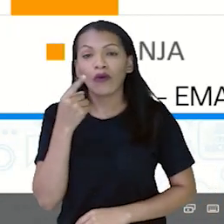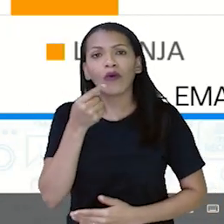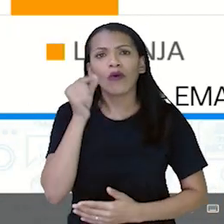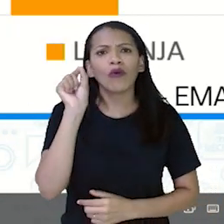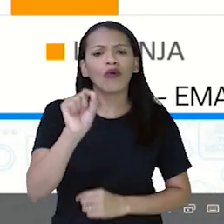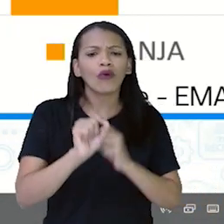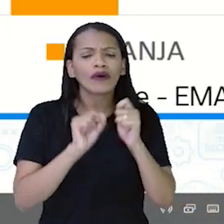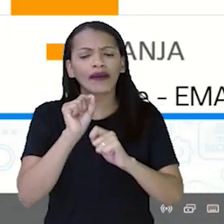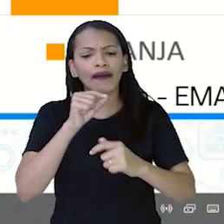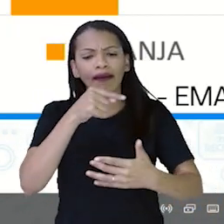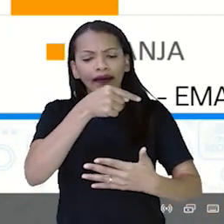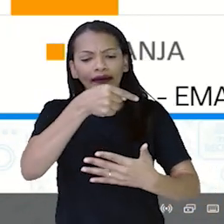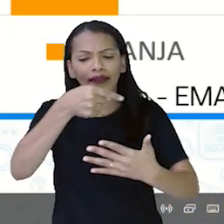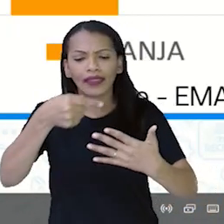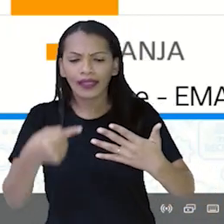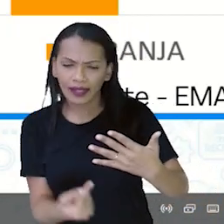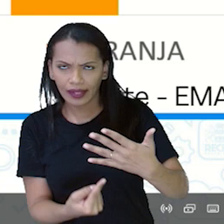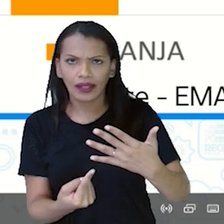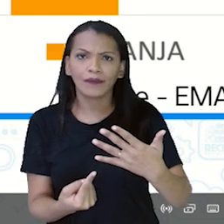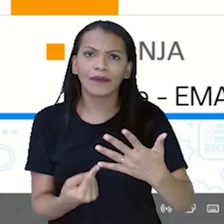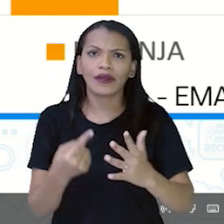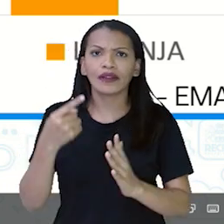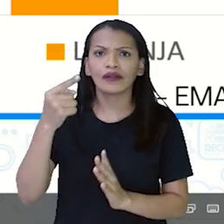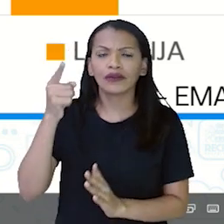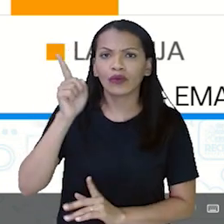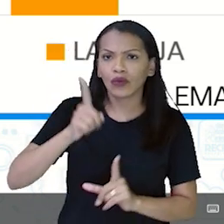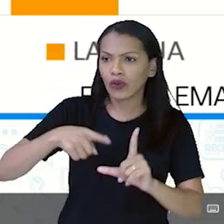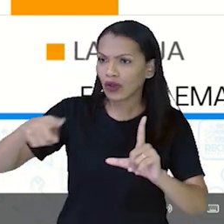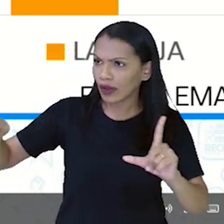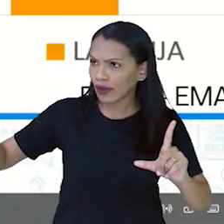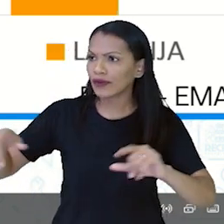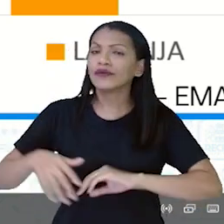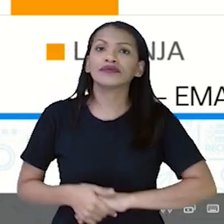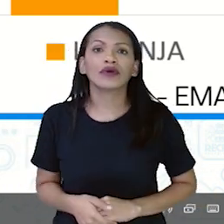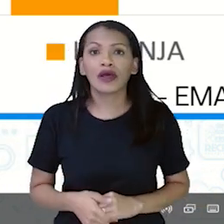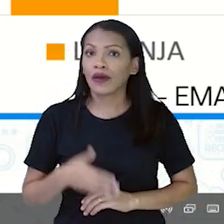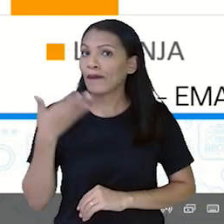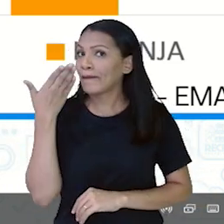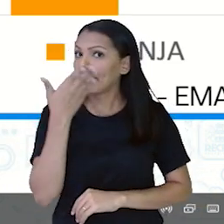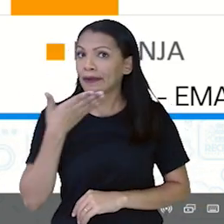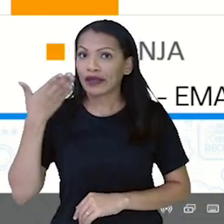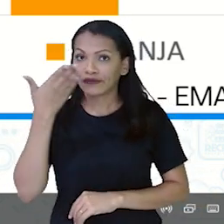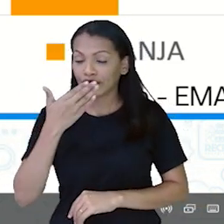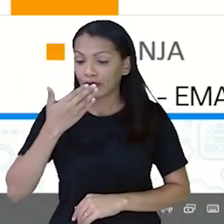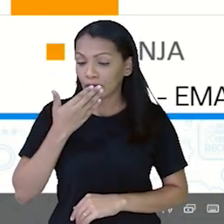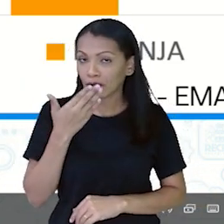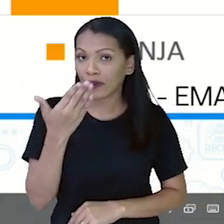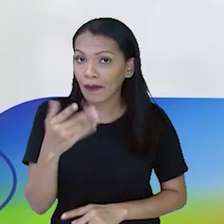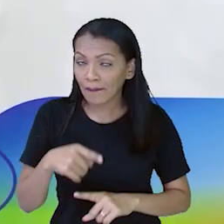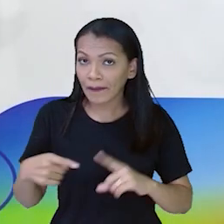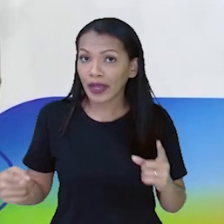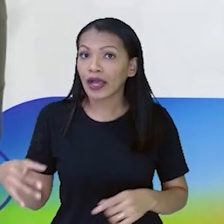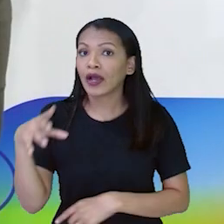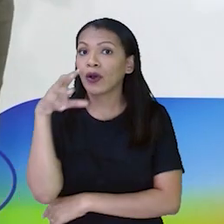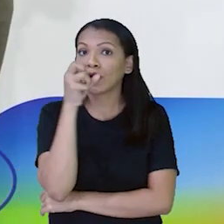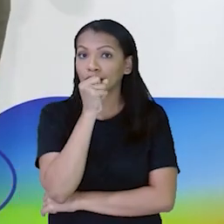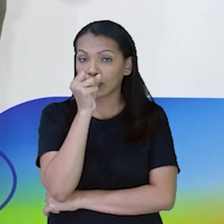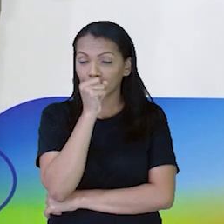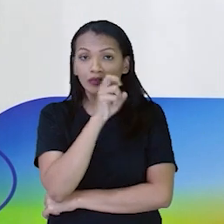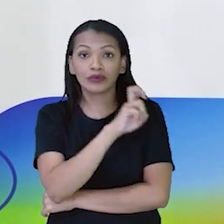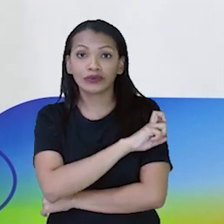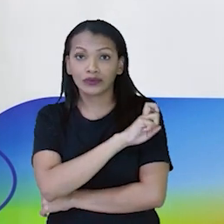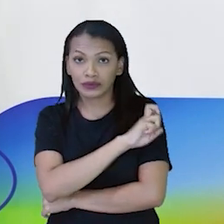gráfico? Aqui eu tenho um gráfico, não é da preferência dos doces, mas é da preferência do suco de um quinto